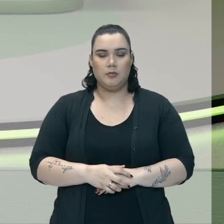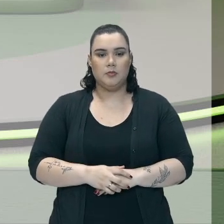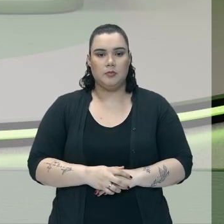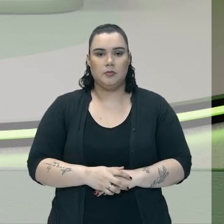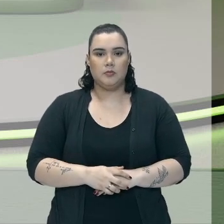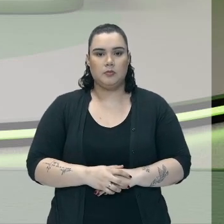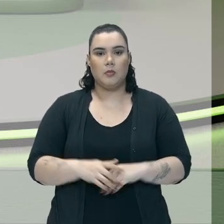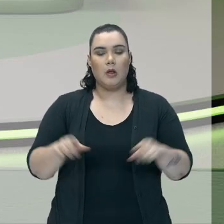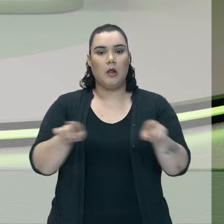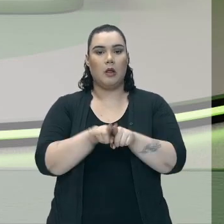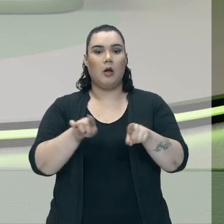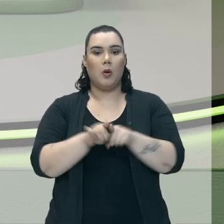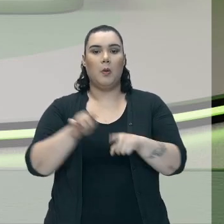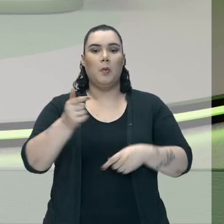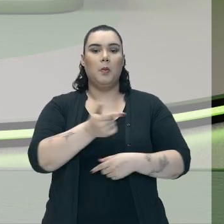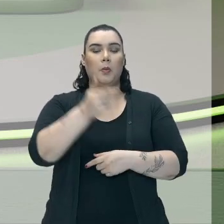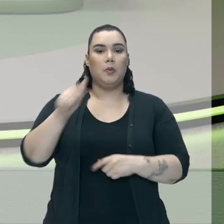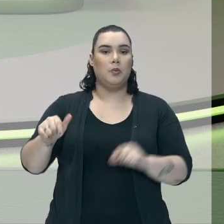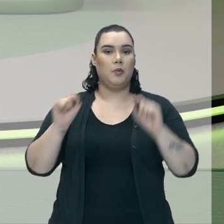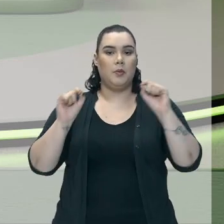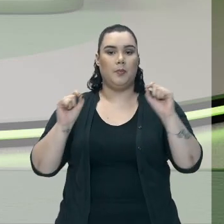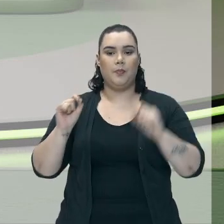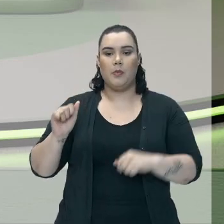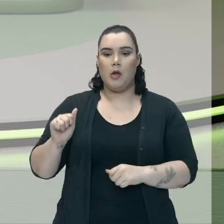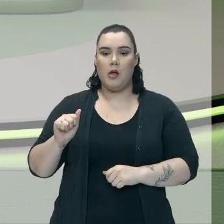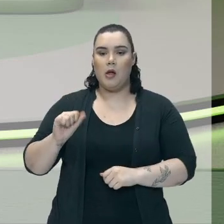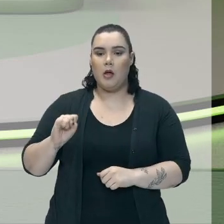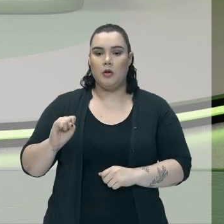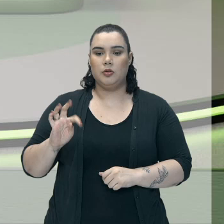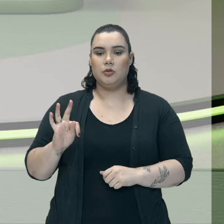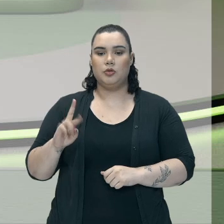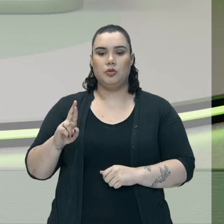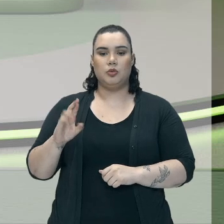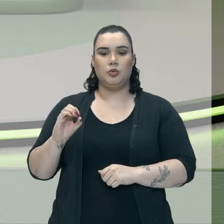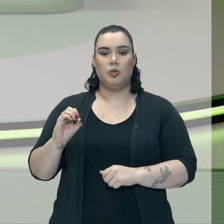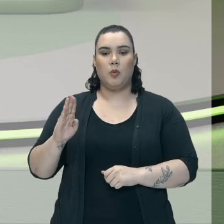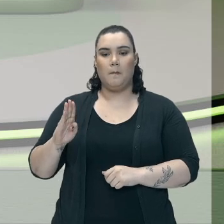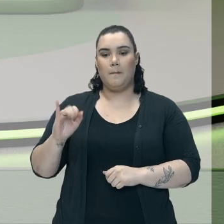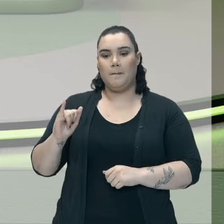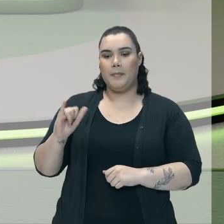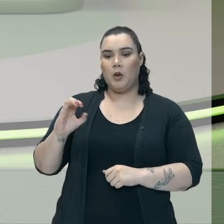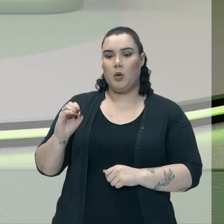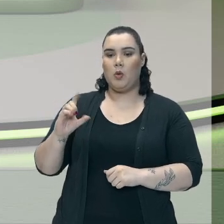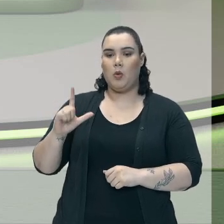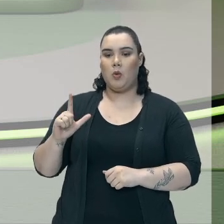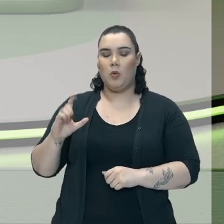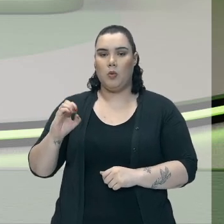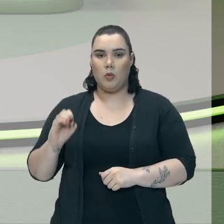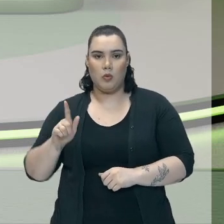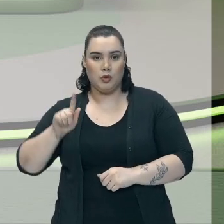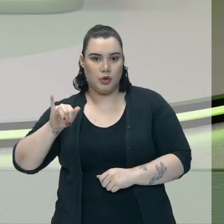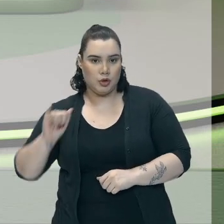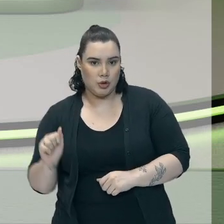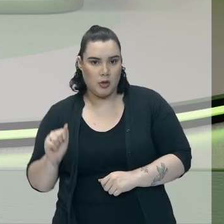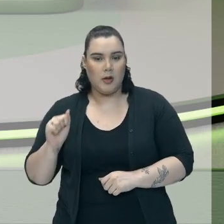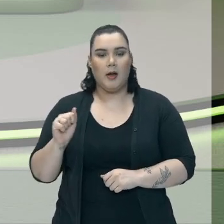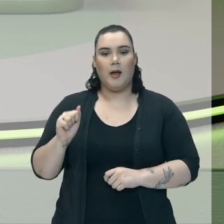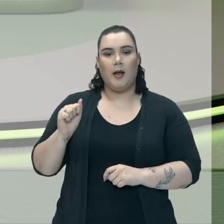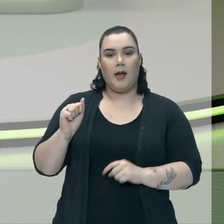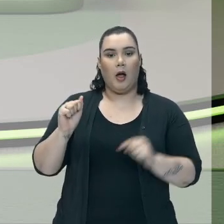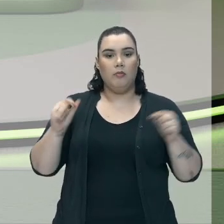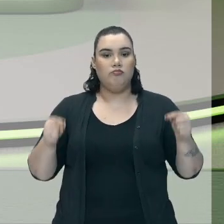adiante, pessoal, nós temos também aí a astrobiologia. Aí, ó, já é uma ligação